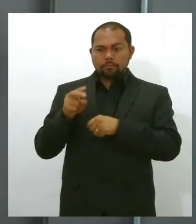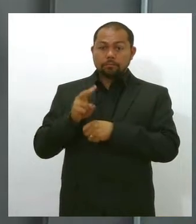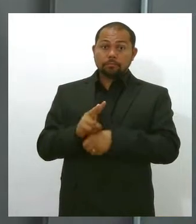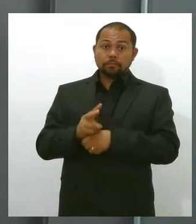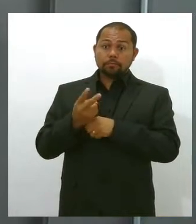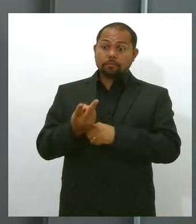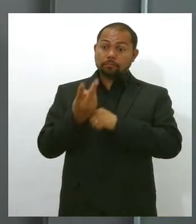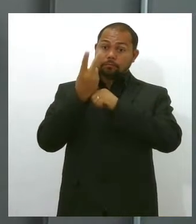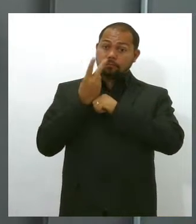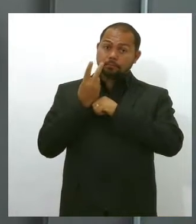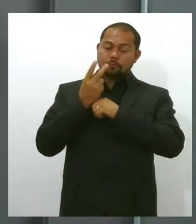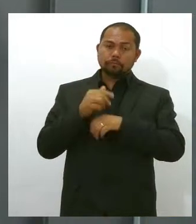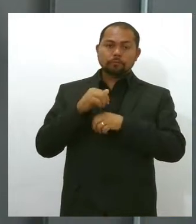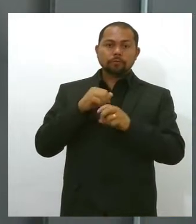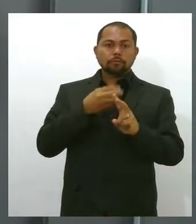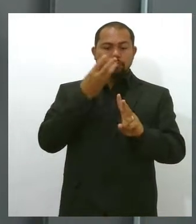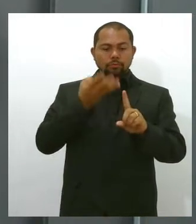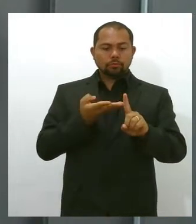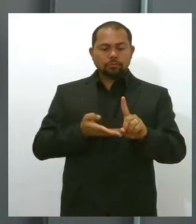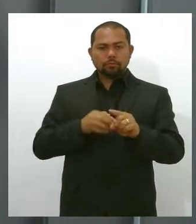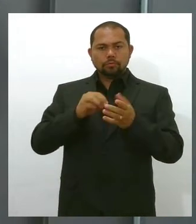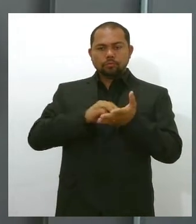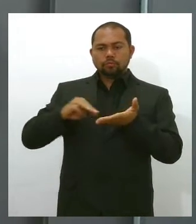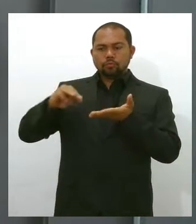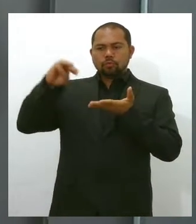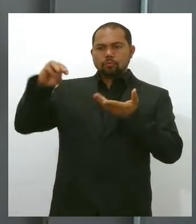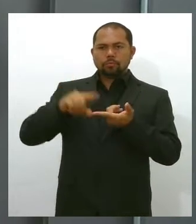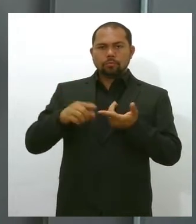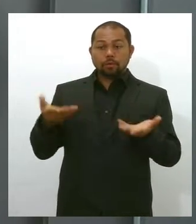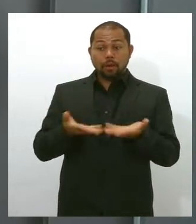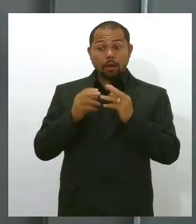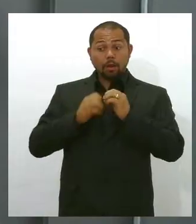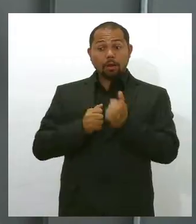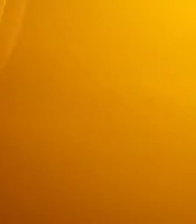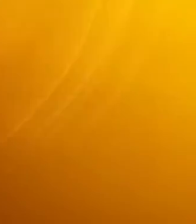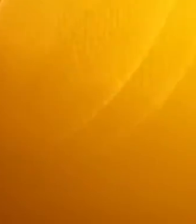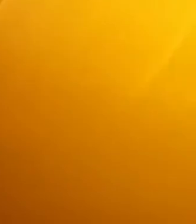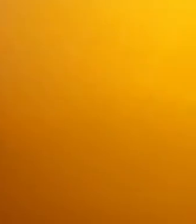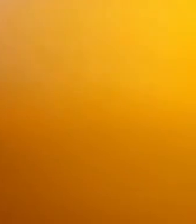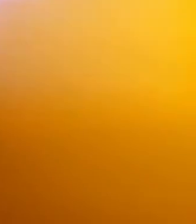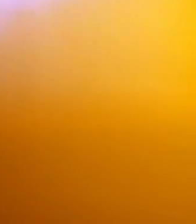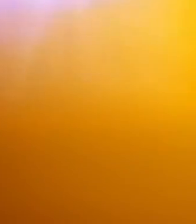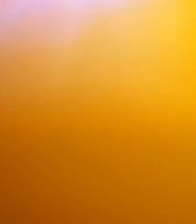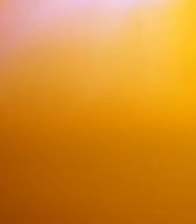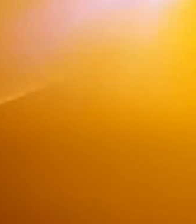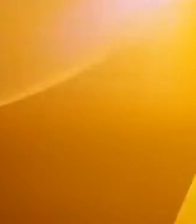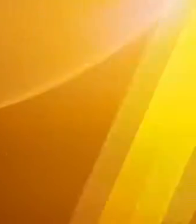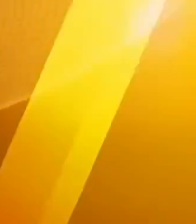estes e outros assuntos você acompanha agora no Alerta Notícia é